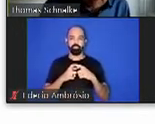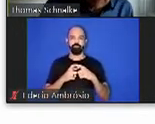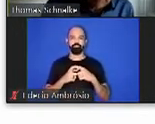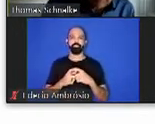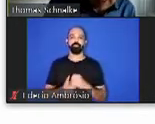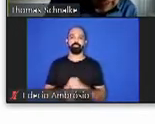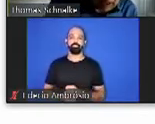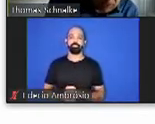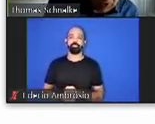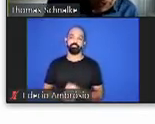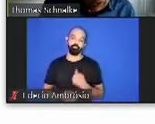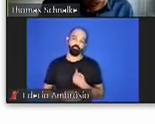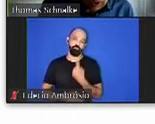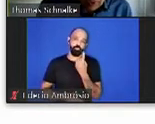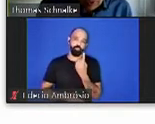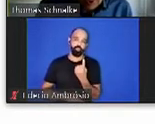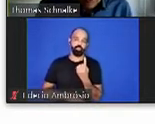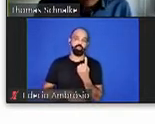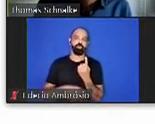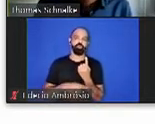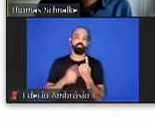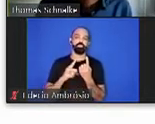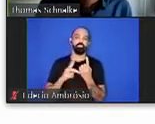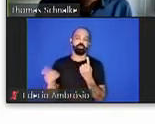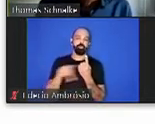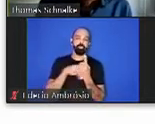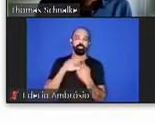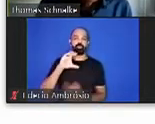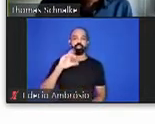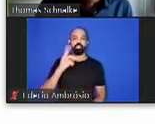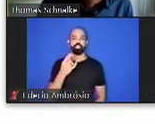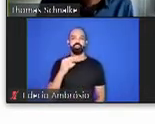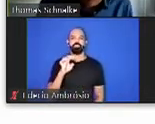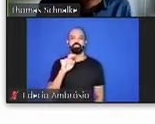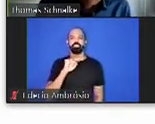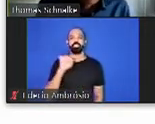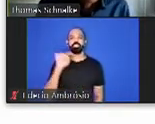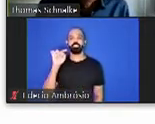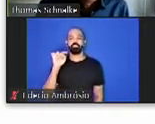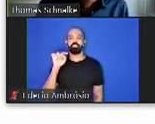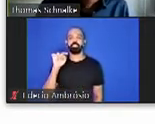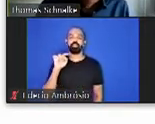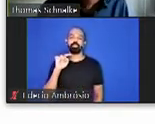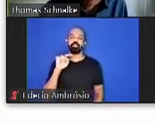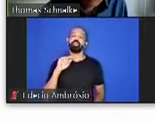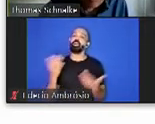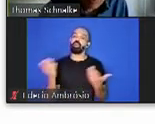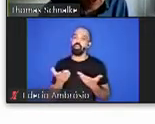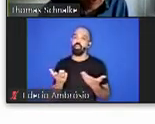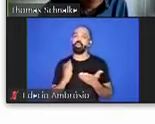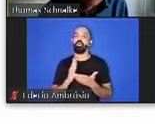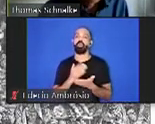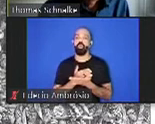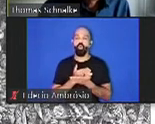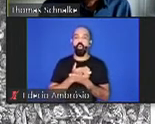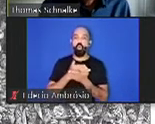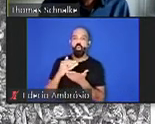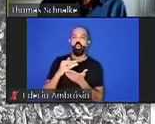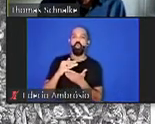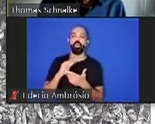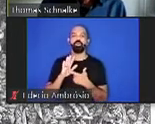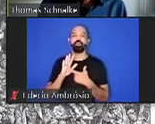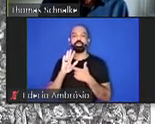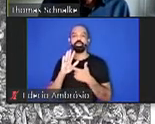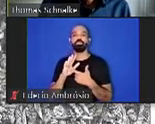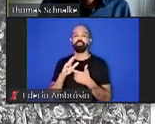membro do Charité como um todo. Agora, então, vamos começar a embarcar nessa jornada que eu